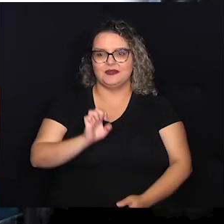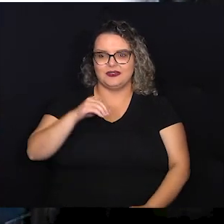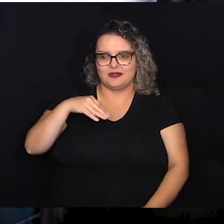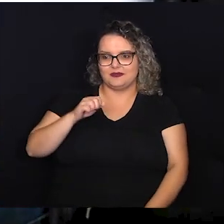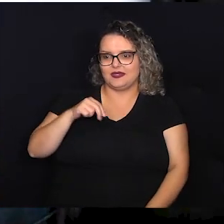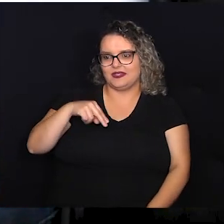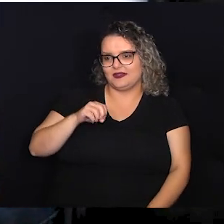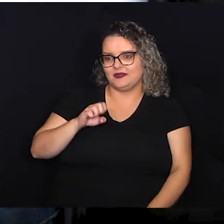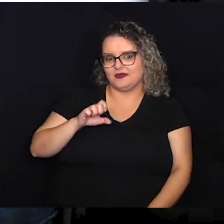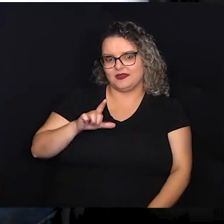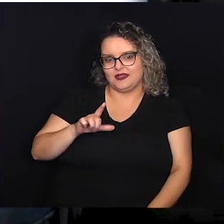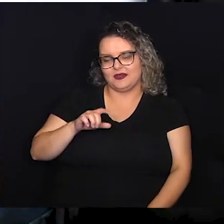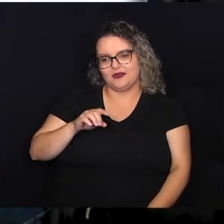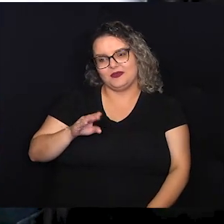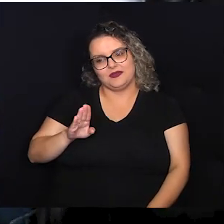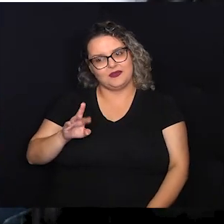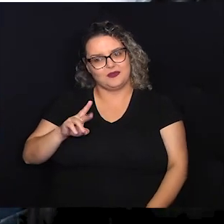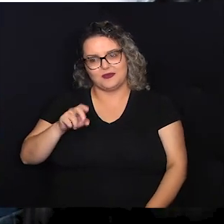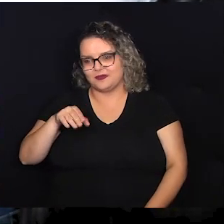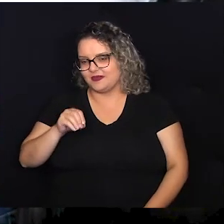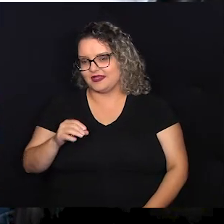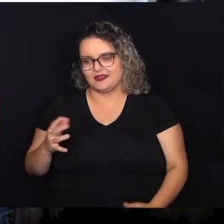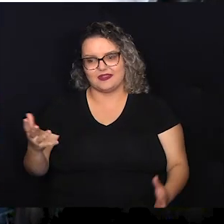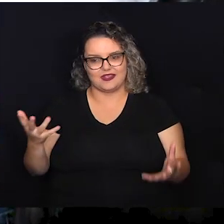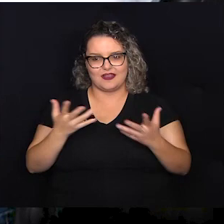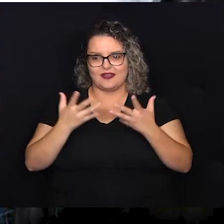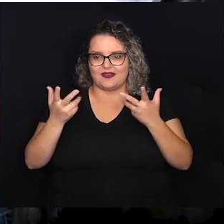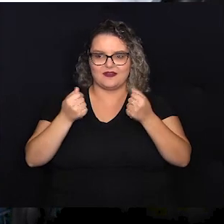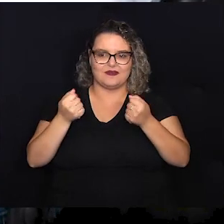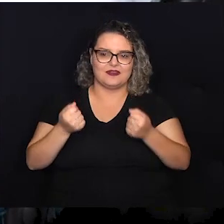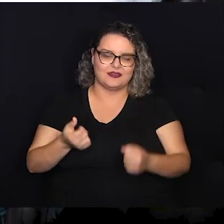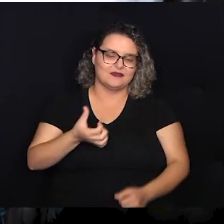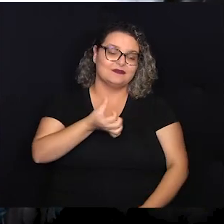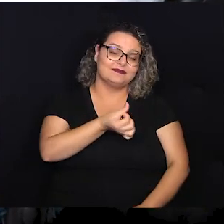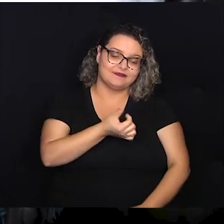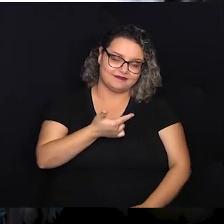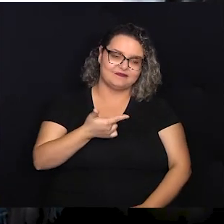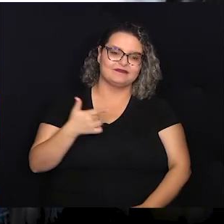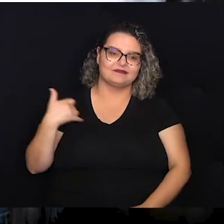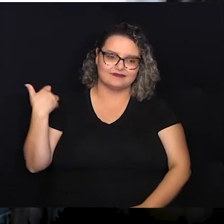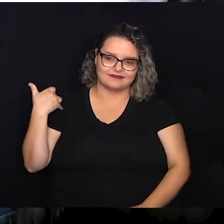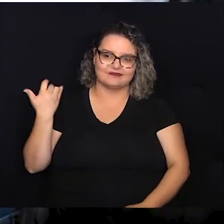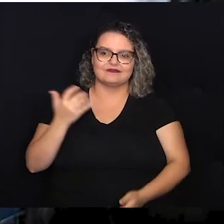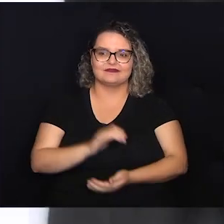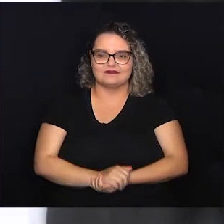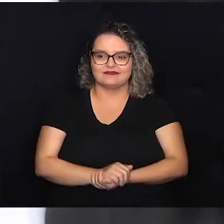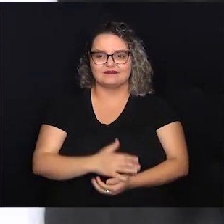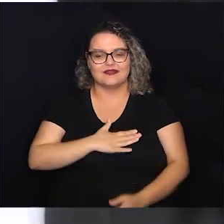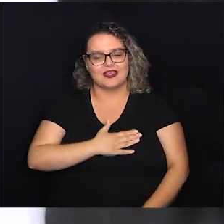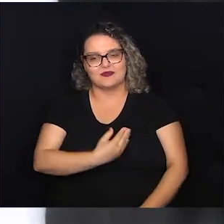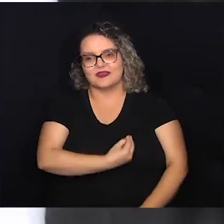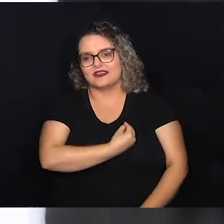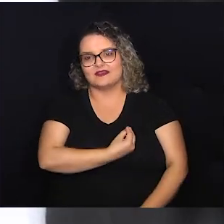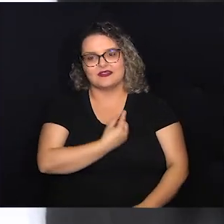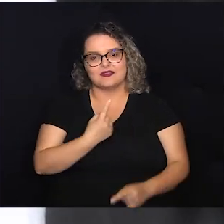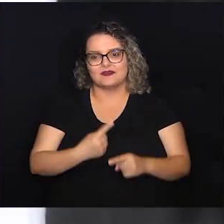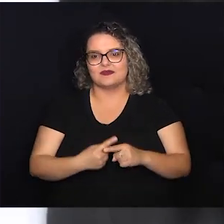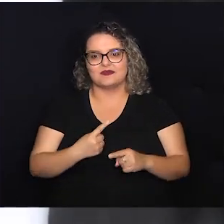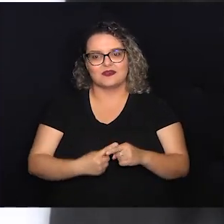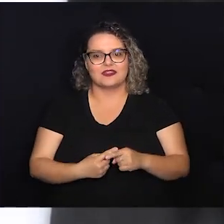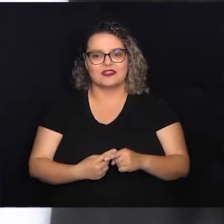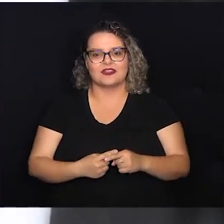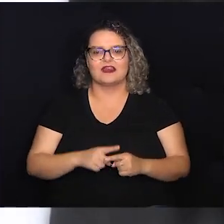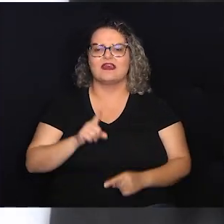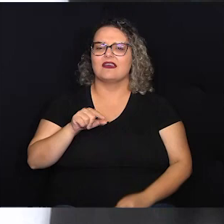é a riqueza, né, aos 62 anos, né, da minha vida, porque, olha, é um privilégio